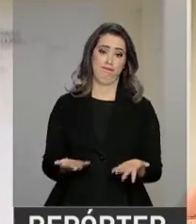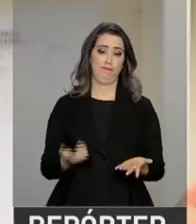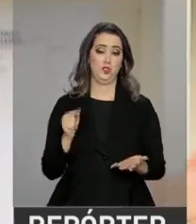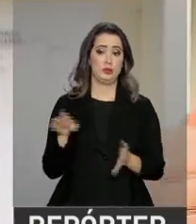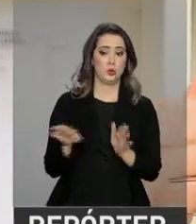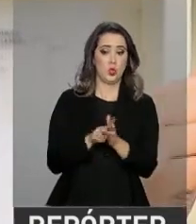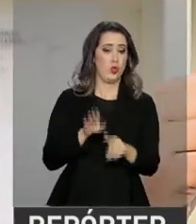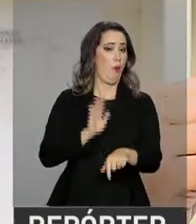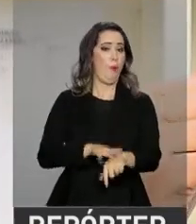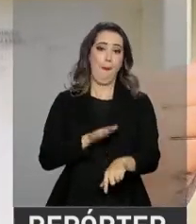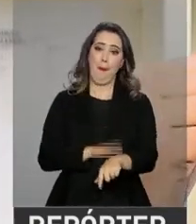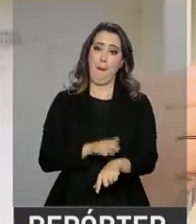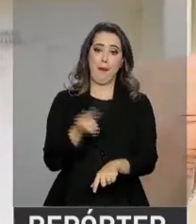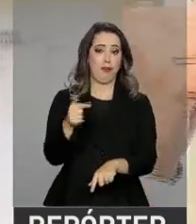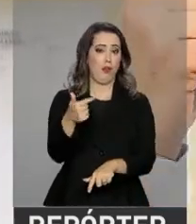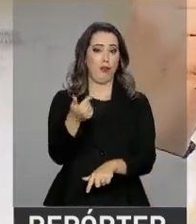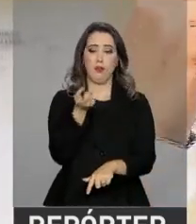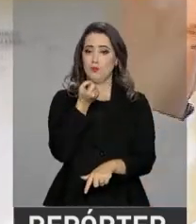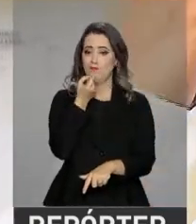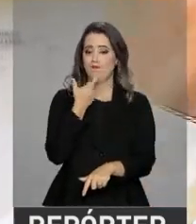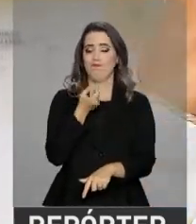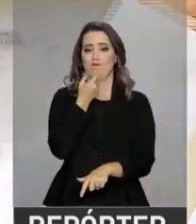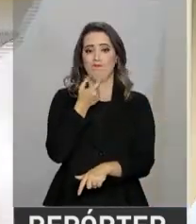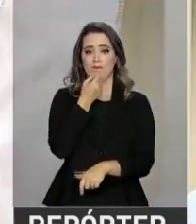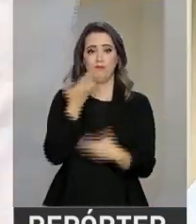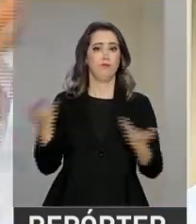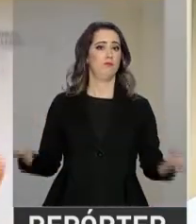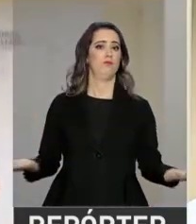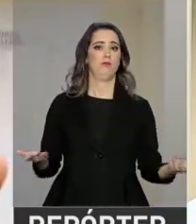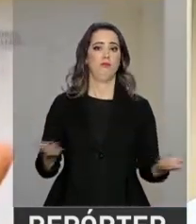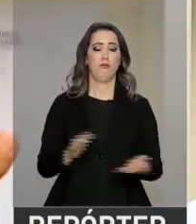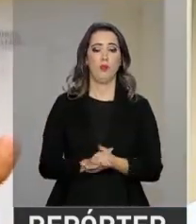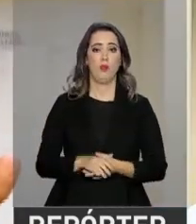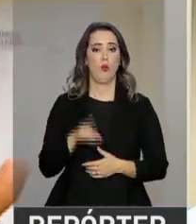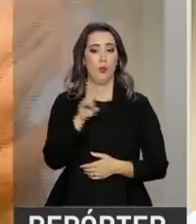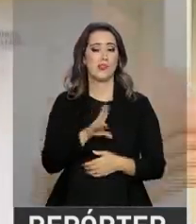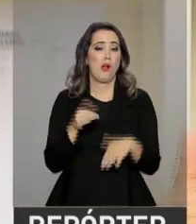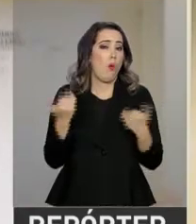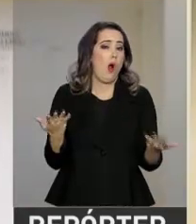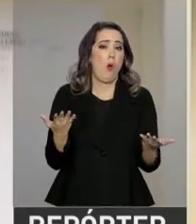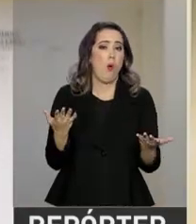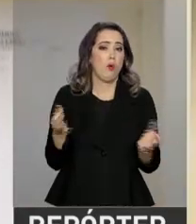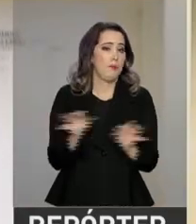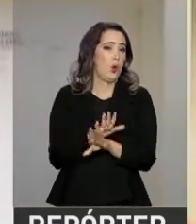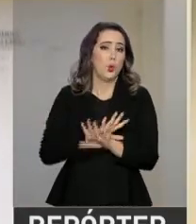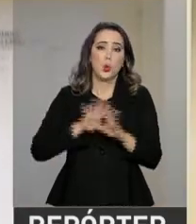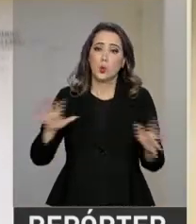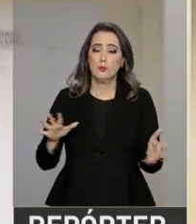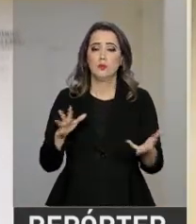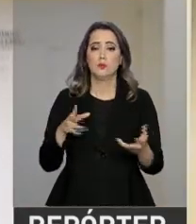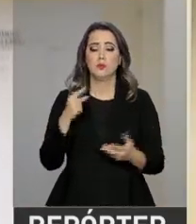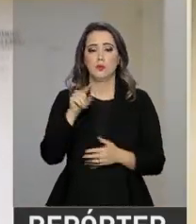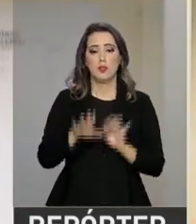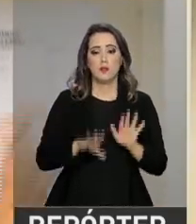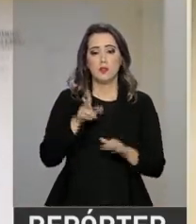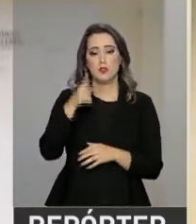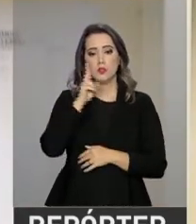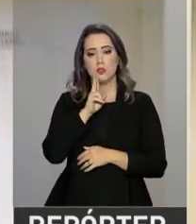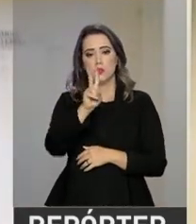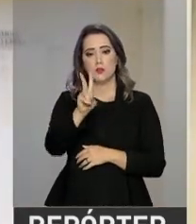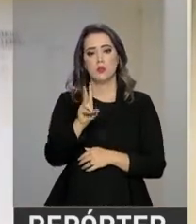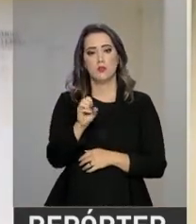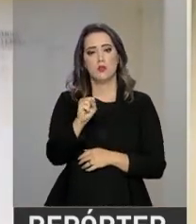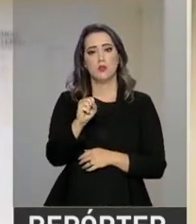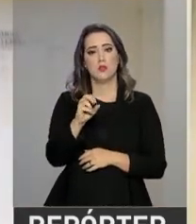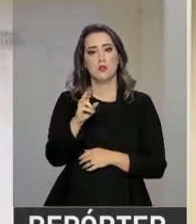chega um momento que nesses nesse escalonamento não vou ter mais opção para usar que é o que a gente ouve falar às vezes aí de